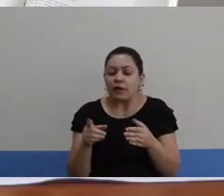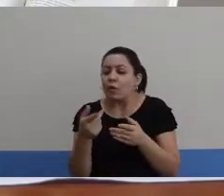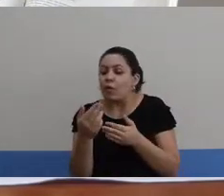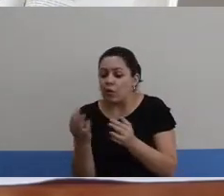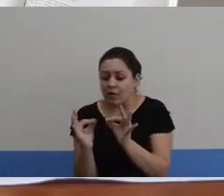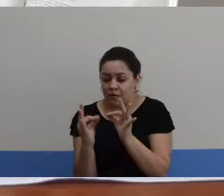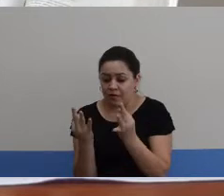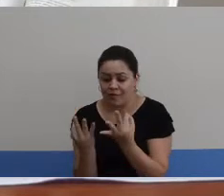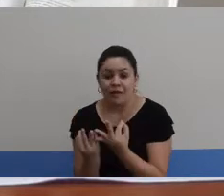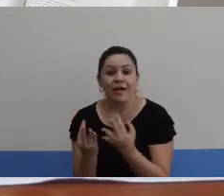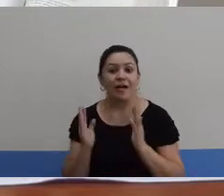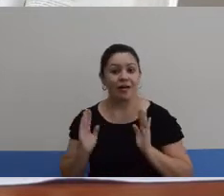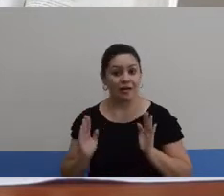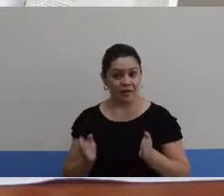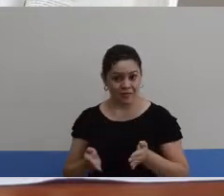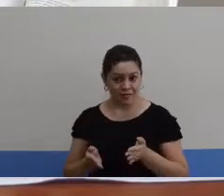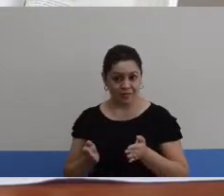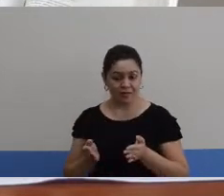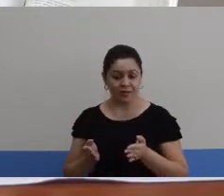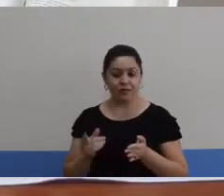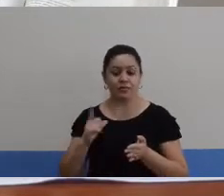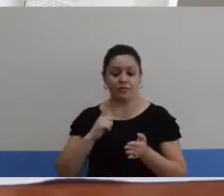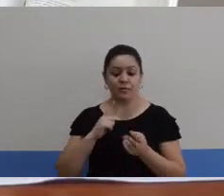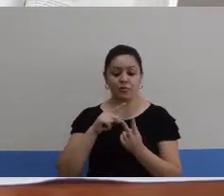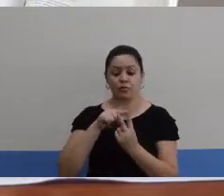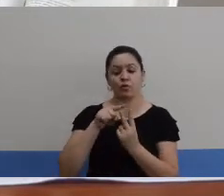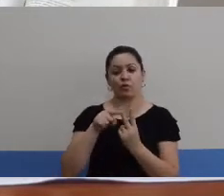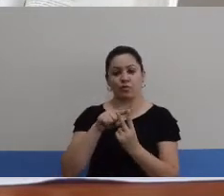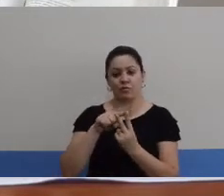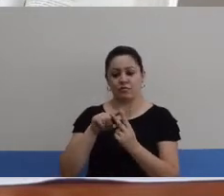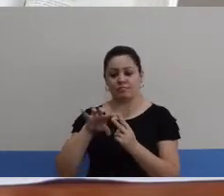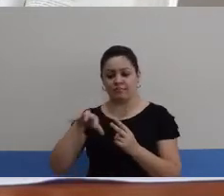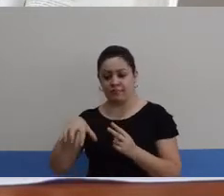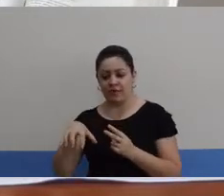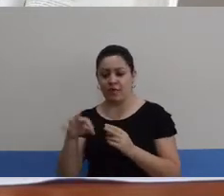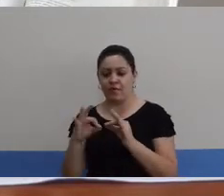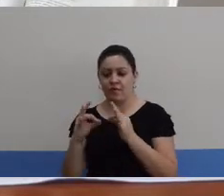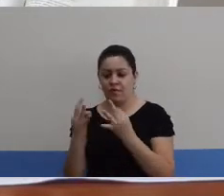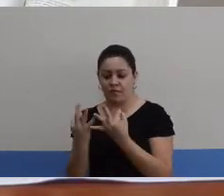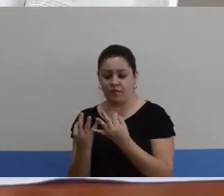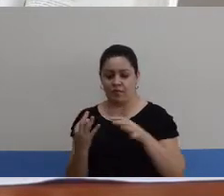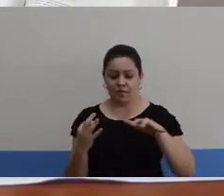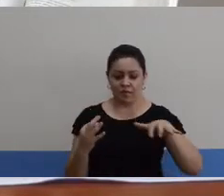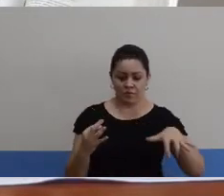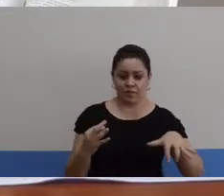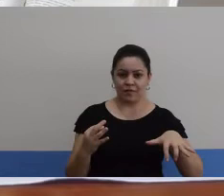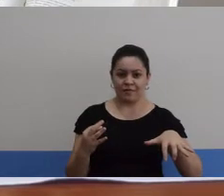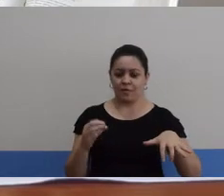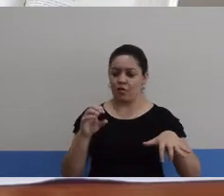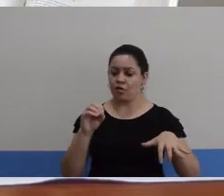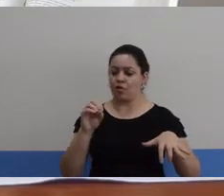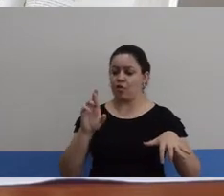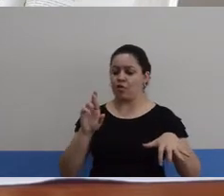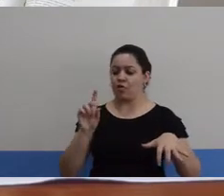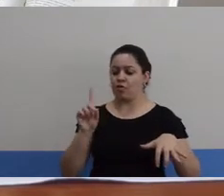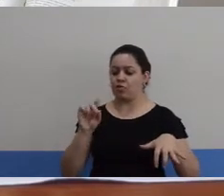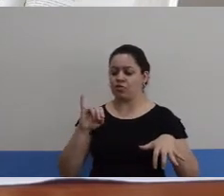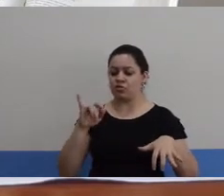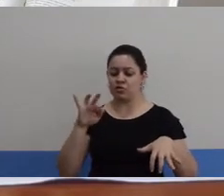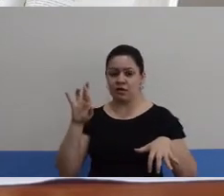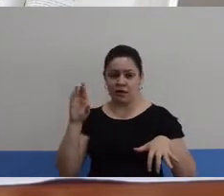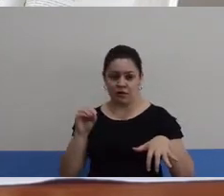família, embora nós tivemos 2 sínodos da família, e um foi ordinário e o outro extraordinário, já